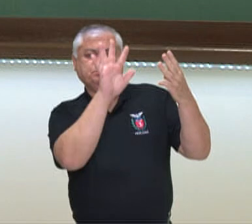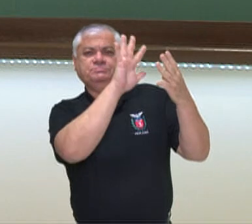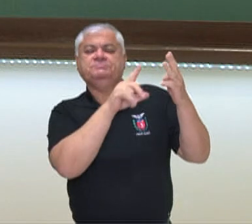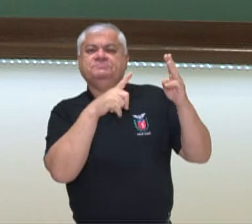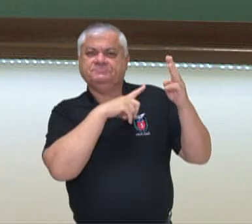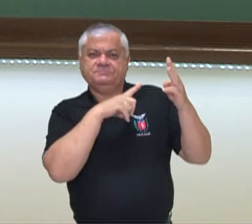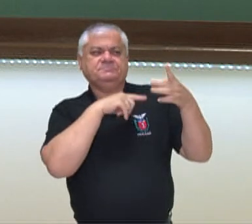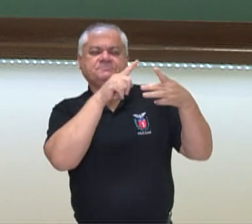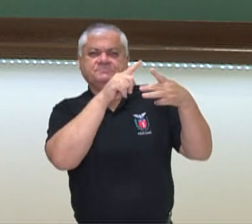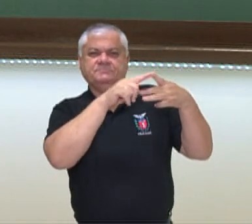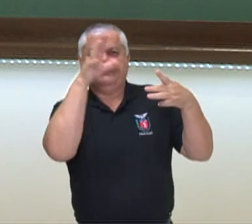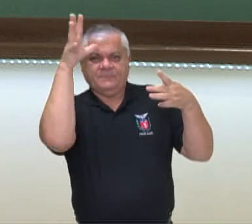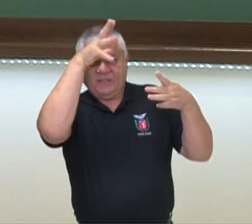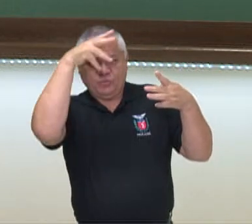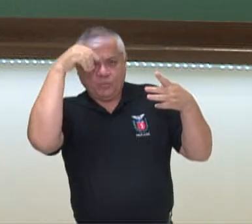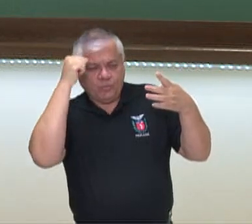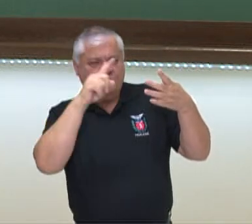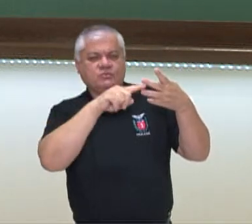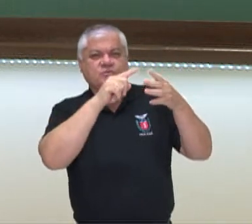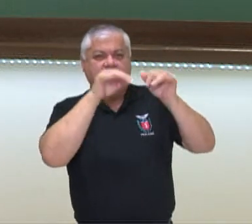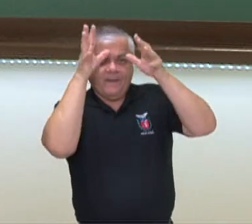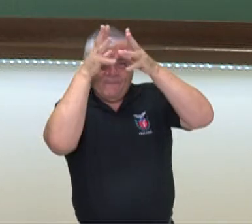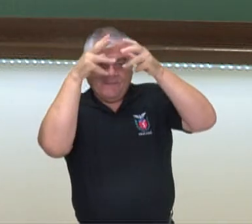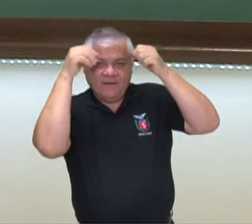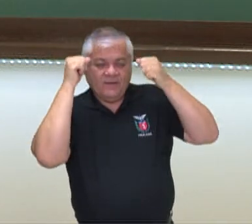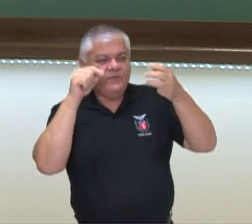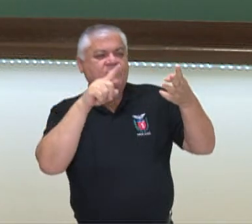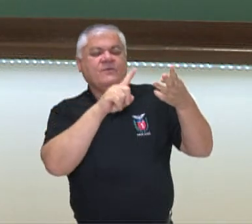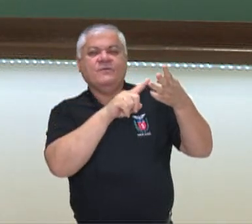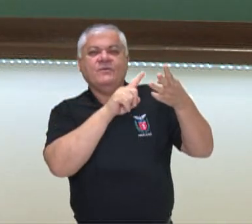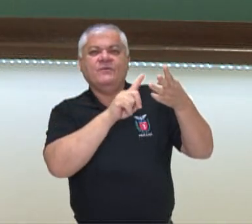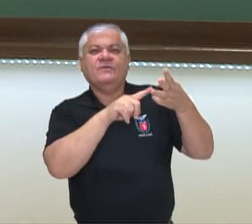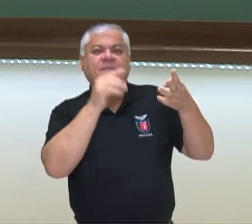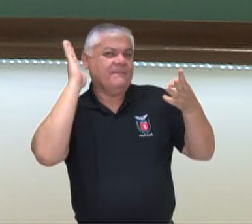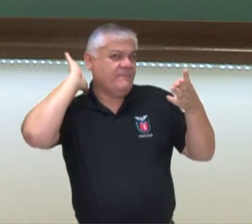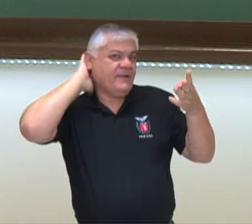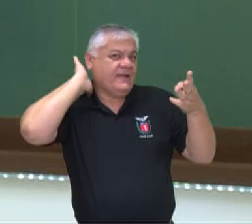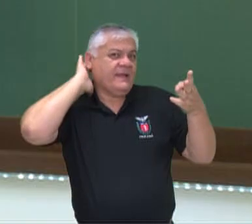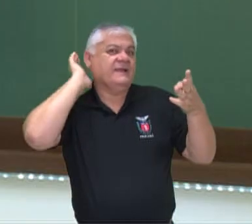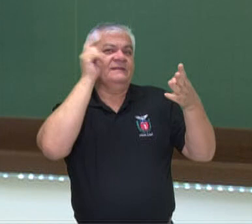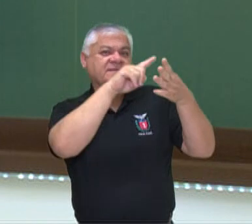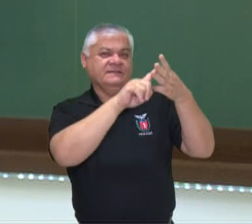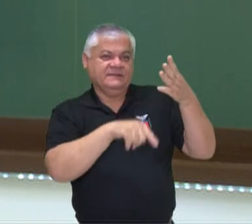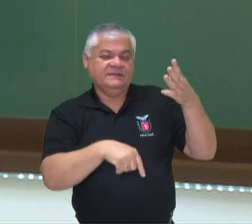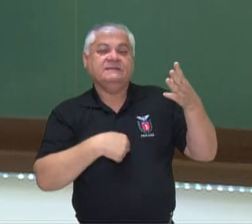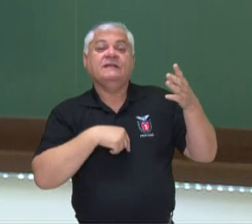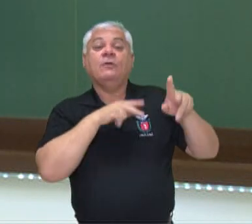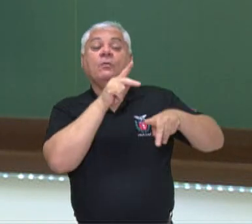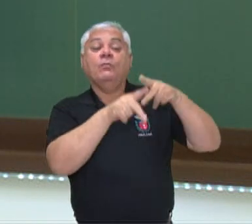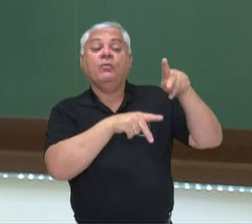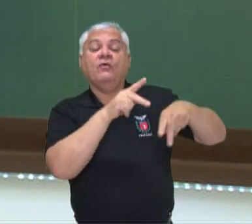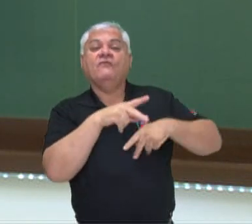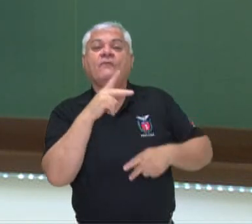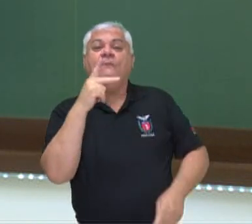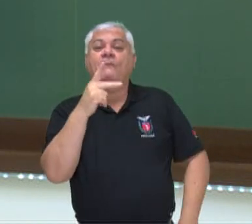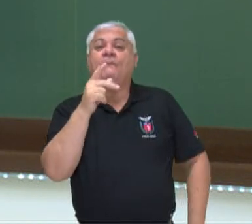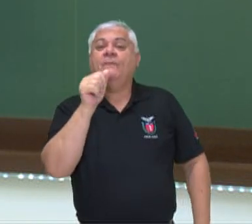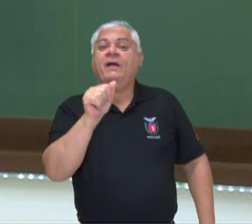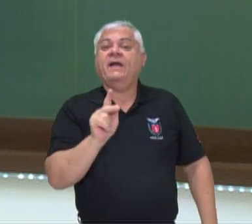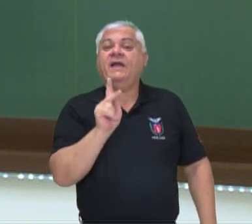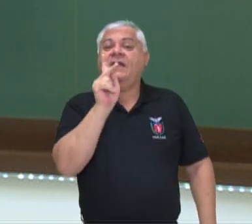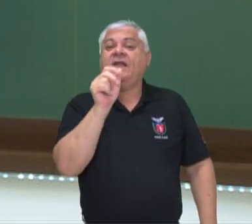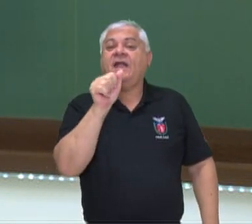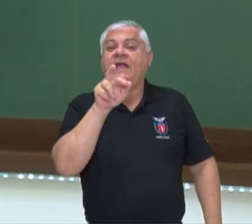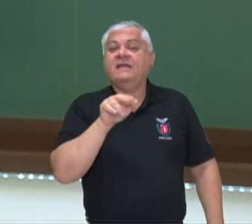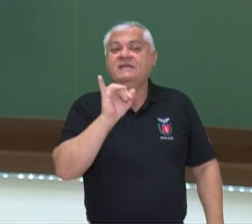Xingu, entre os povos que vivem ali, nós temos o povo Bacairi, que é o